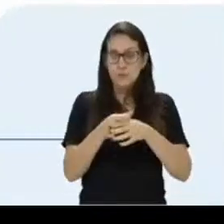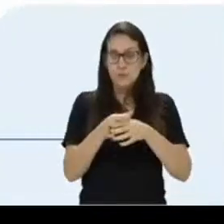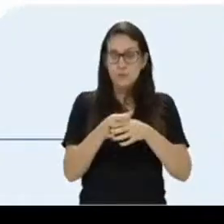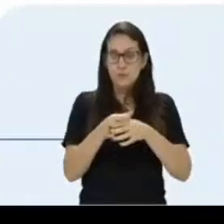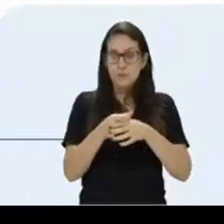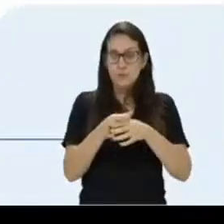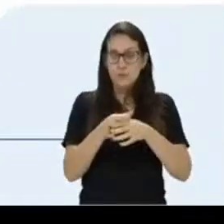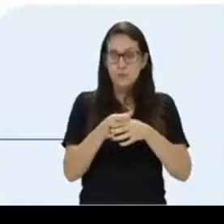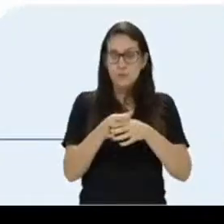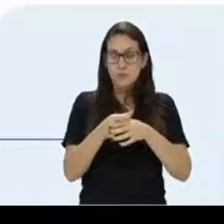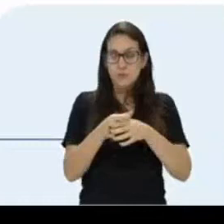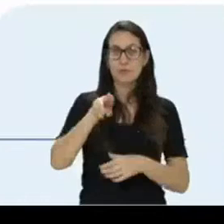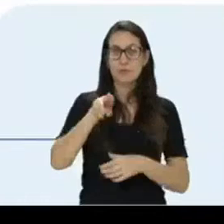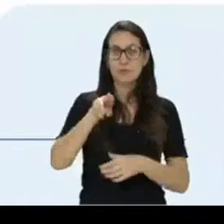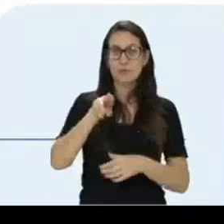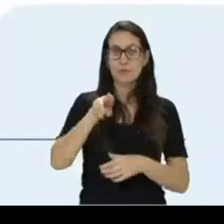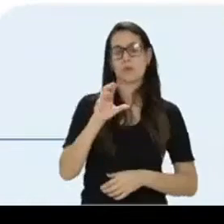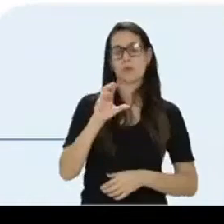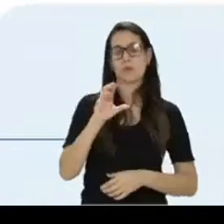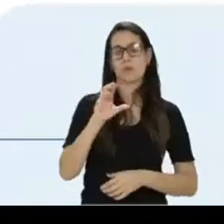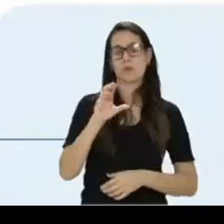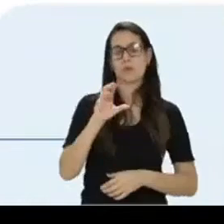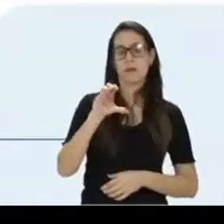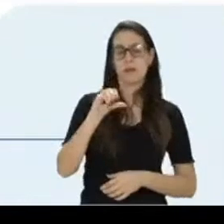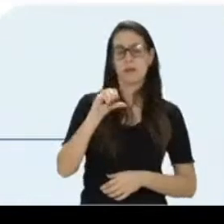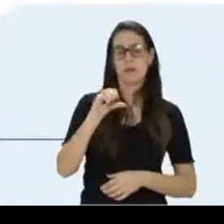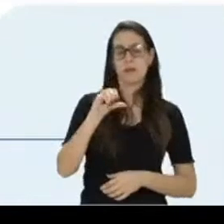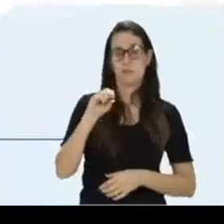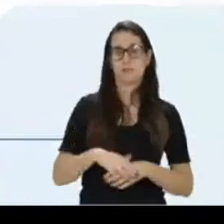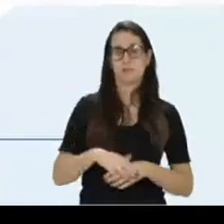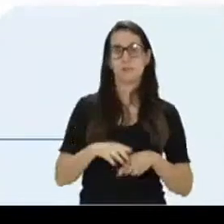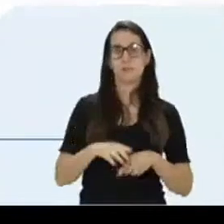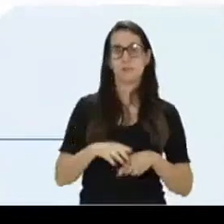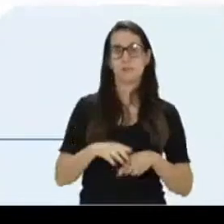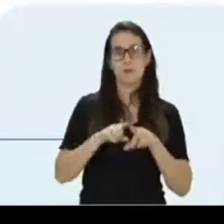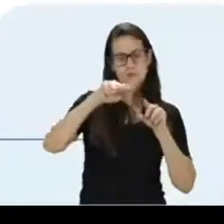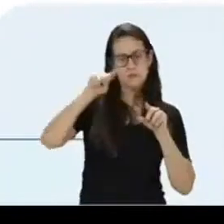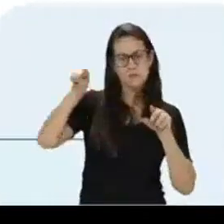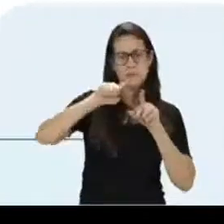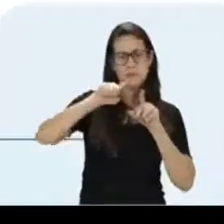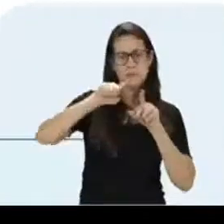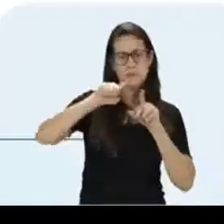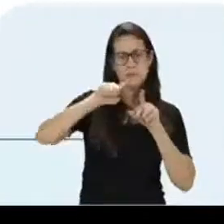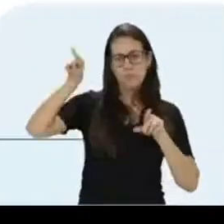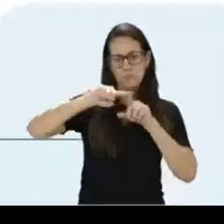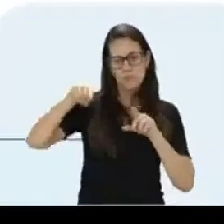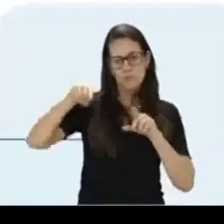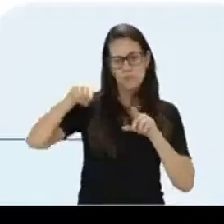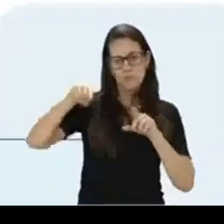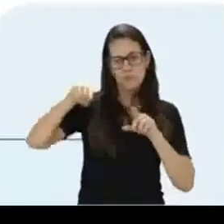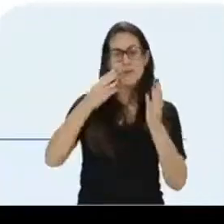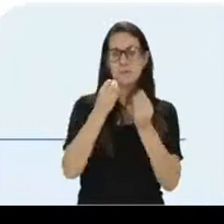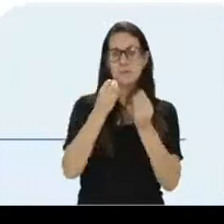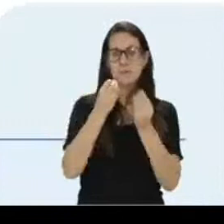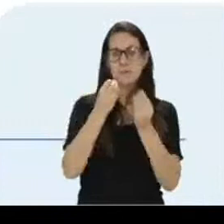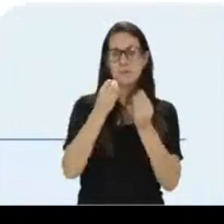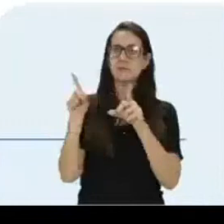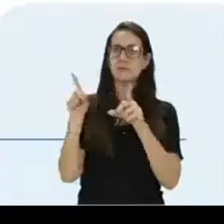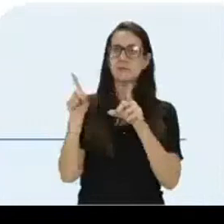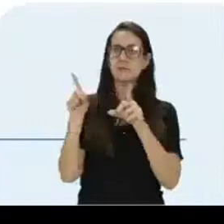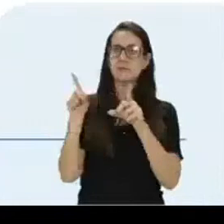do material genético, onde ele está ali condensado, e eu tenho aqui as mitocôndrias, que também estão em grande número dentro